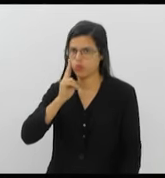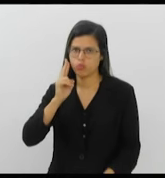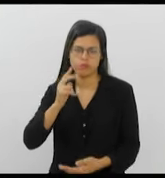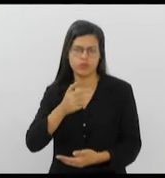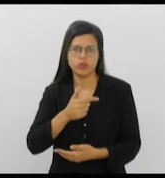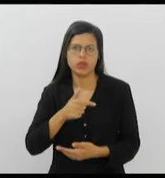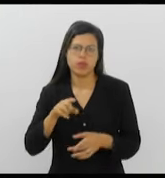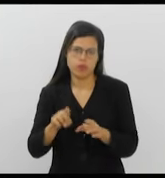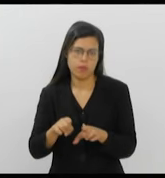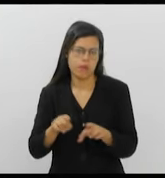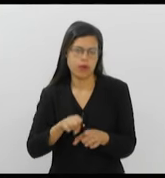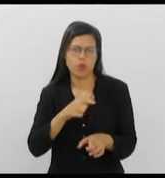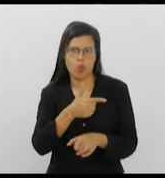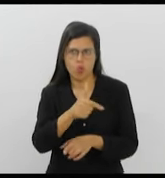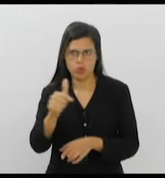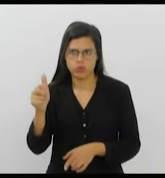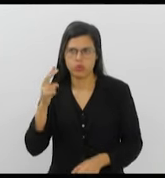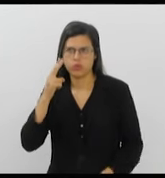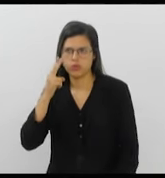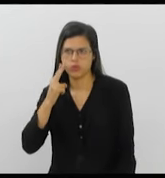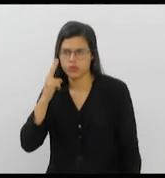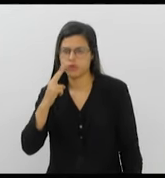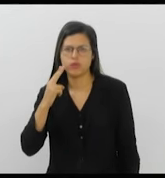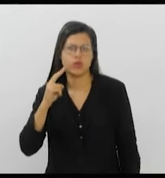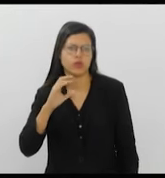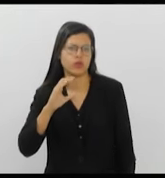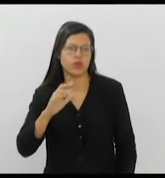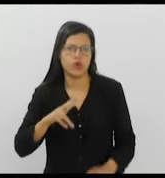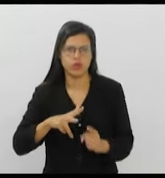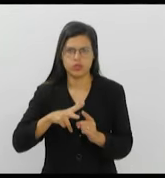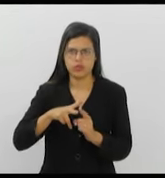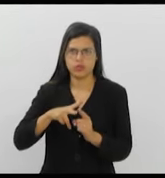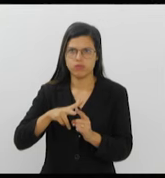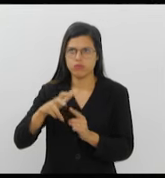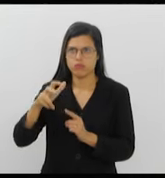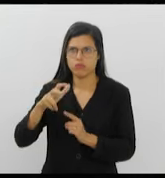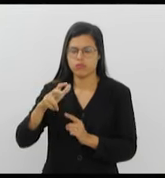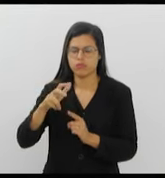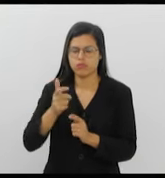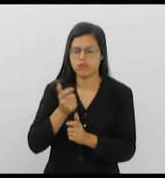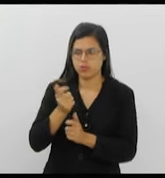derivados do vinho, prosecco, champanhes, etc, etc.